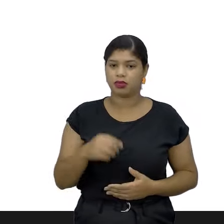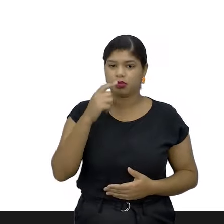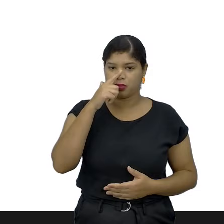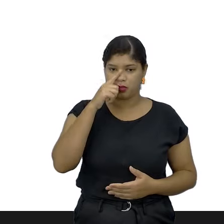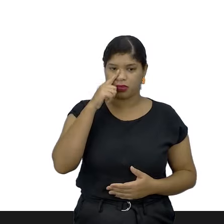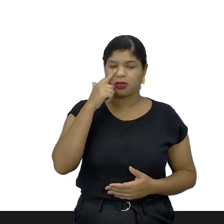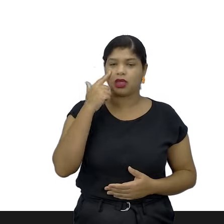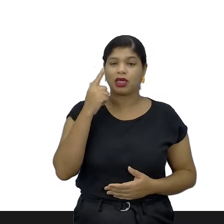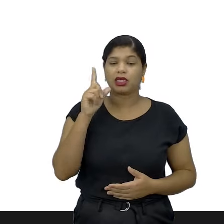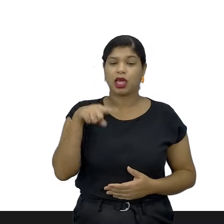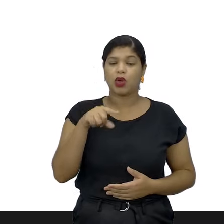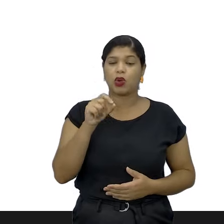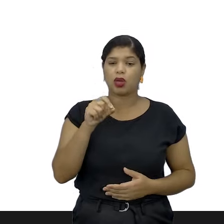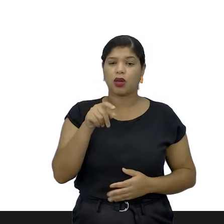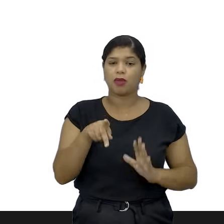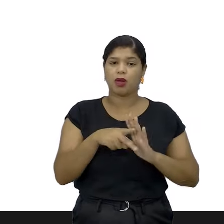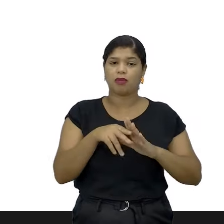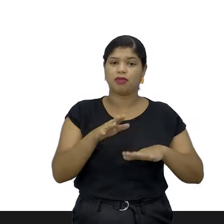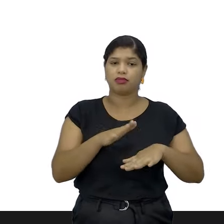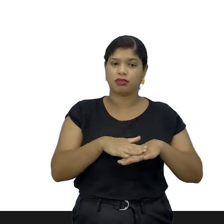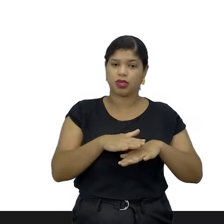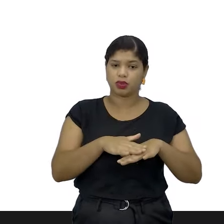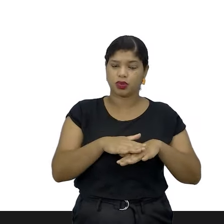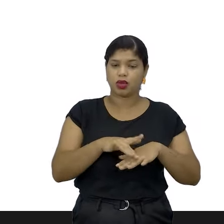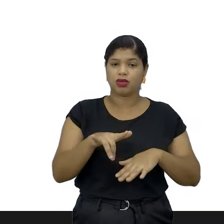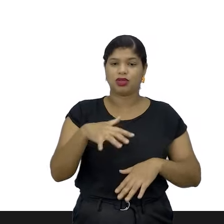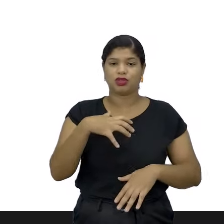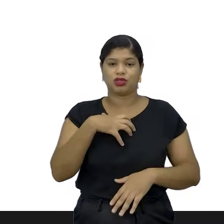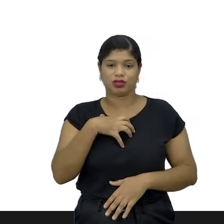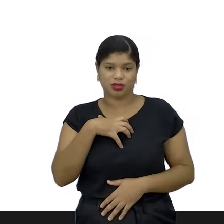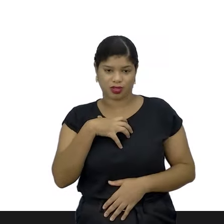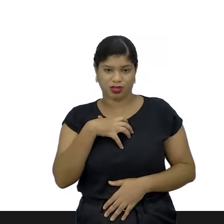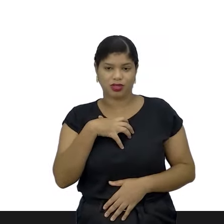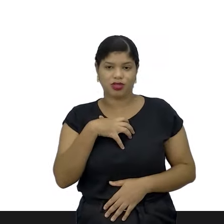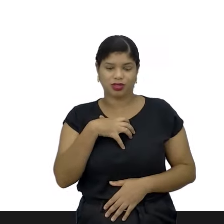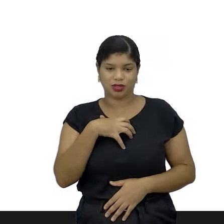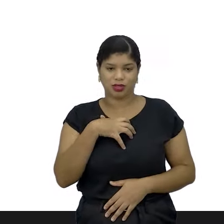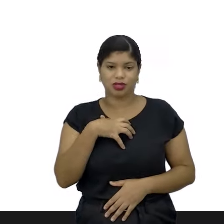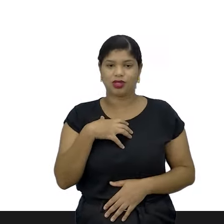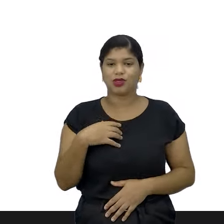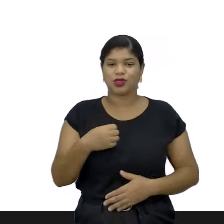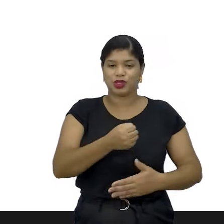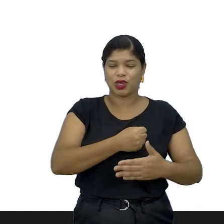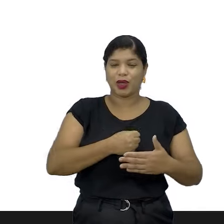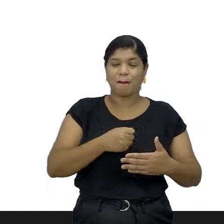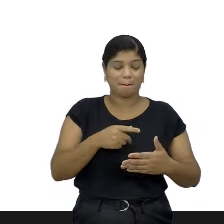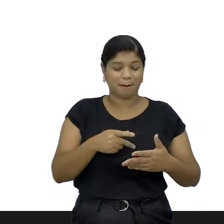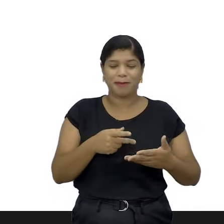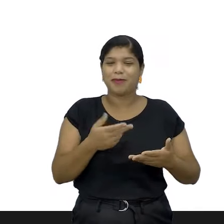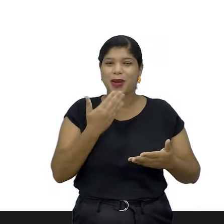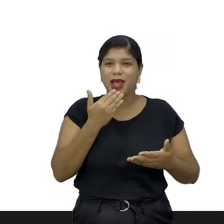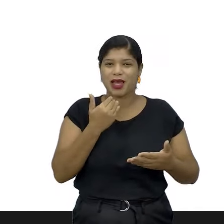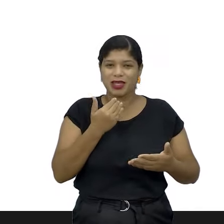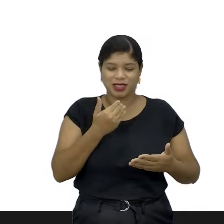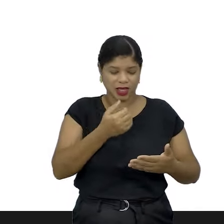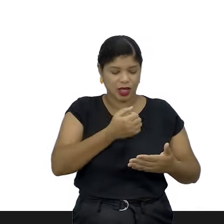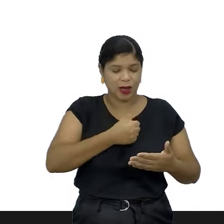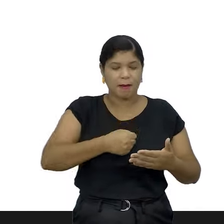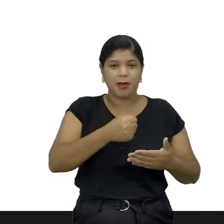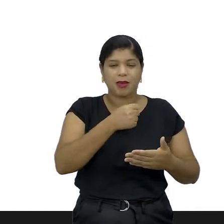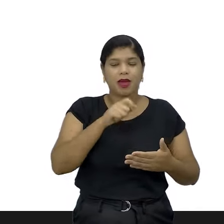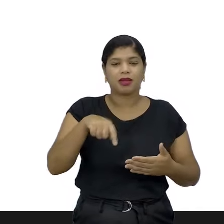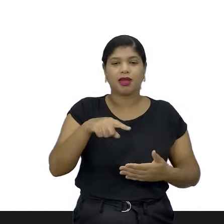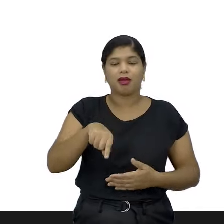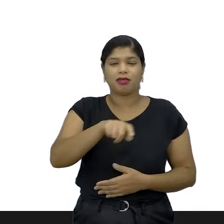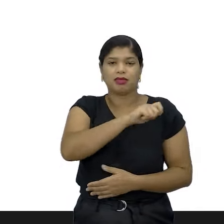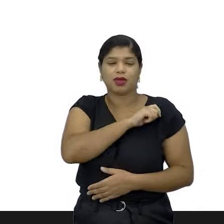trata de uma receita, que é o modo de fazer de um determinado prato, e conversar sobre o que eles